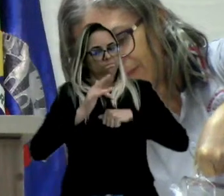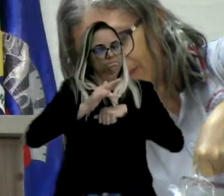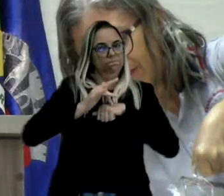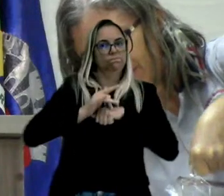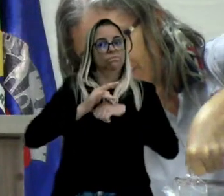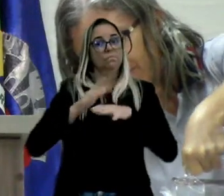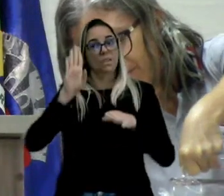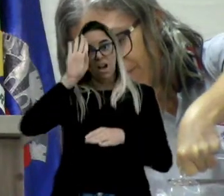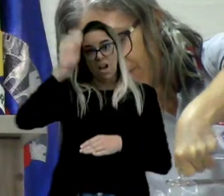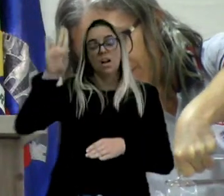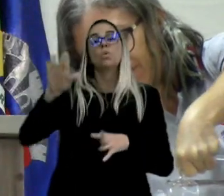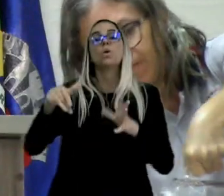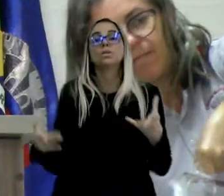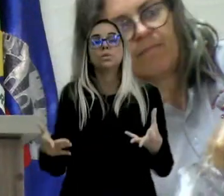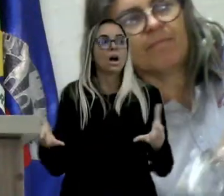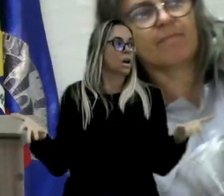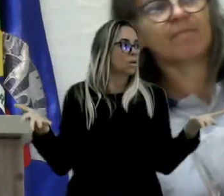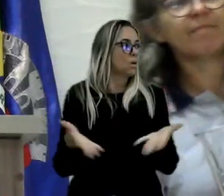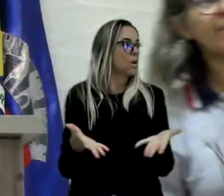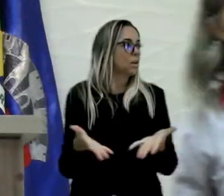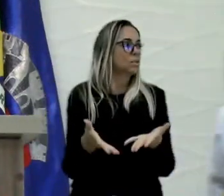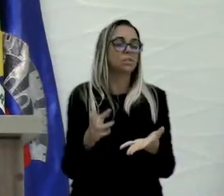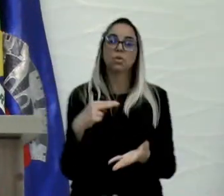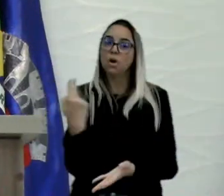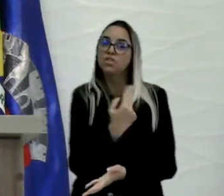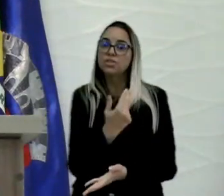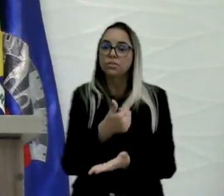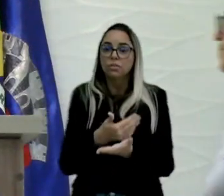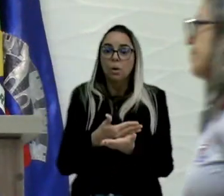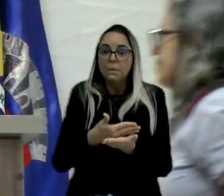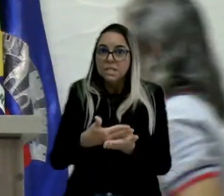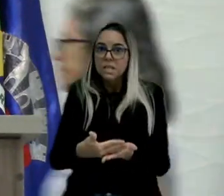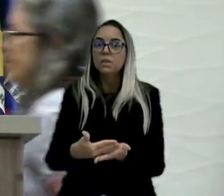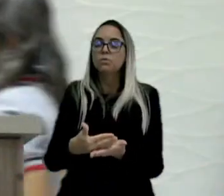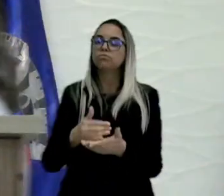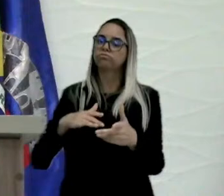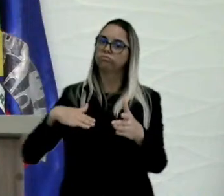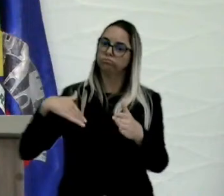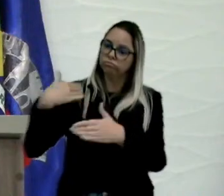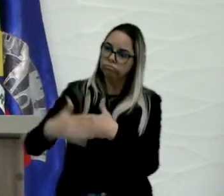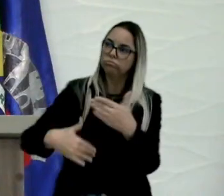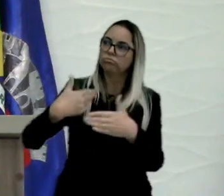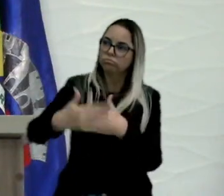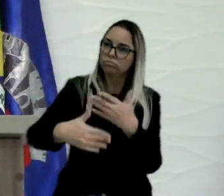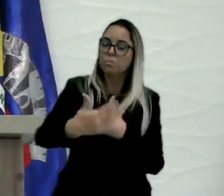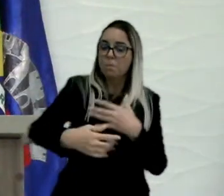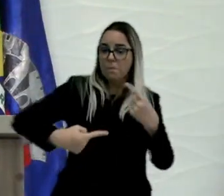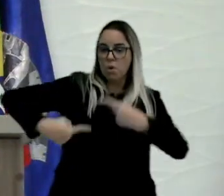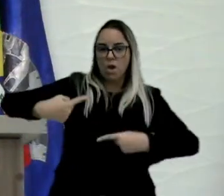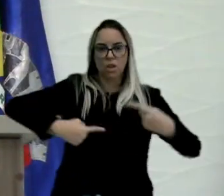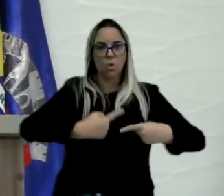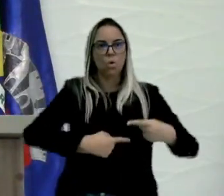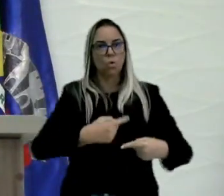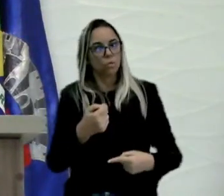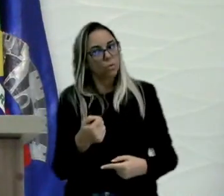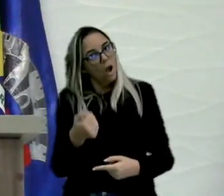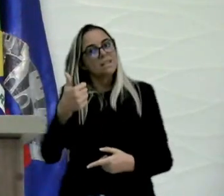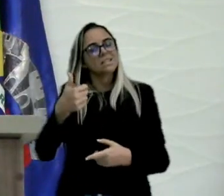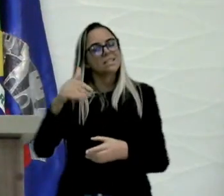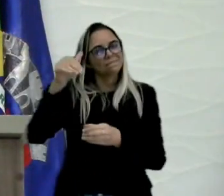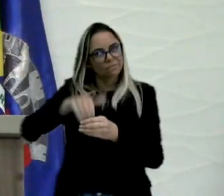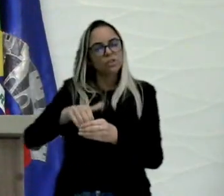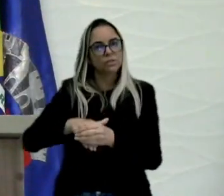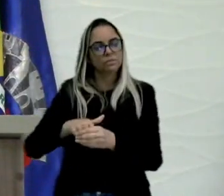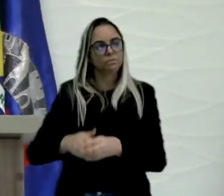agora que estamos entrando no processo político eleitoral